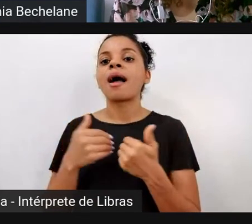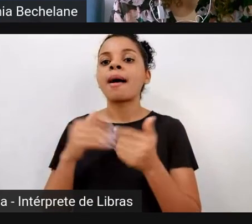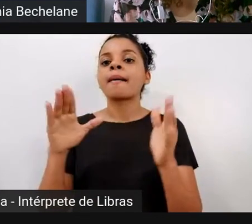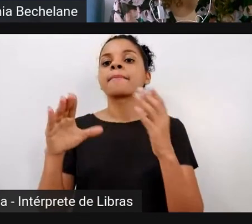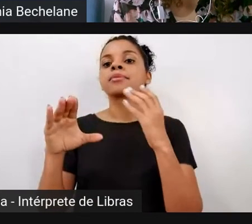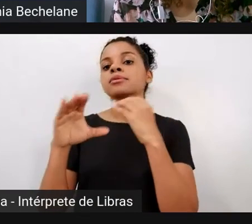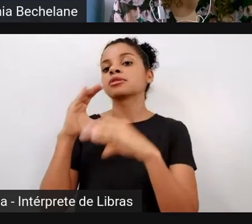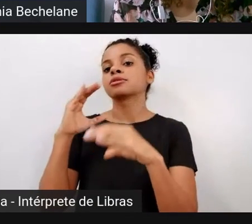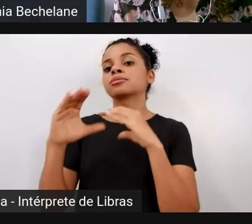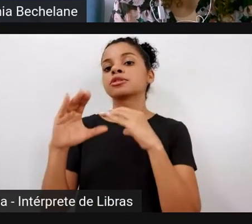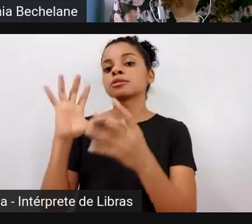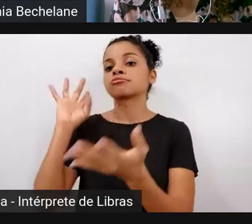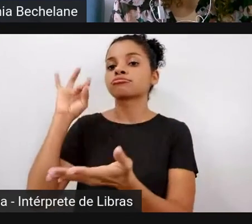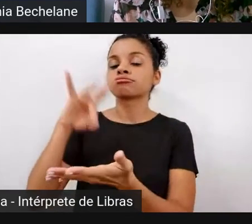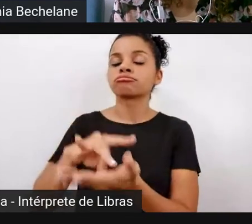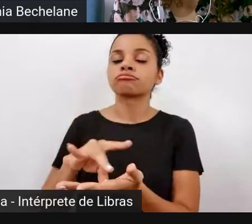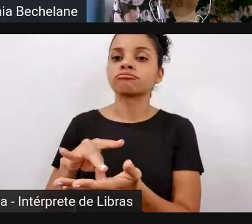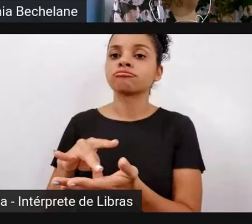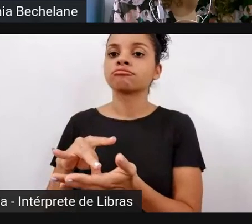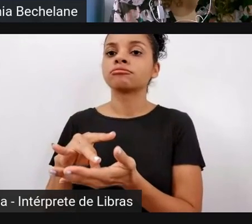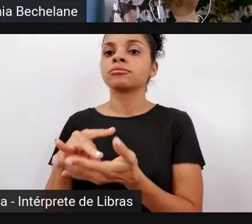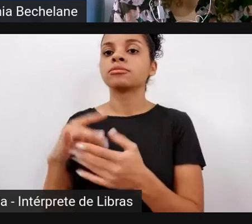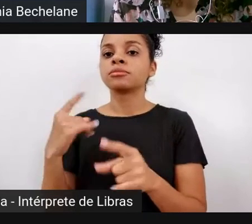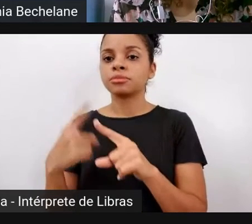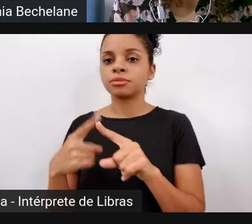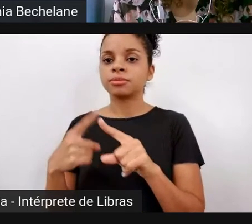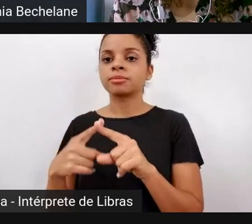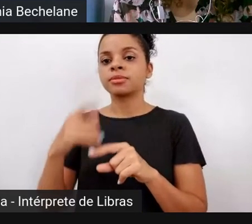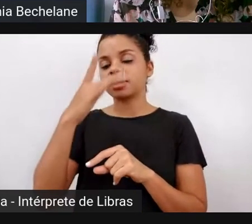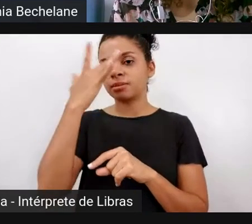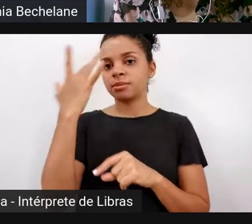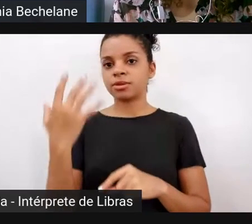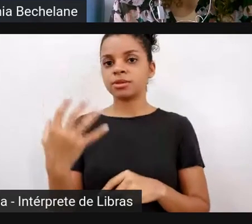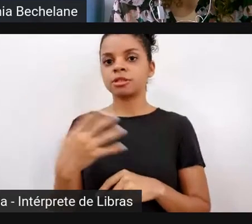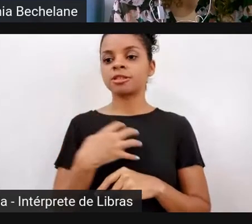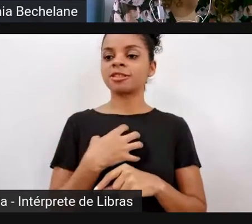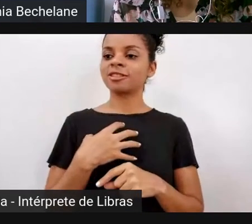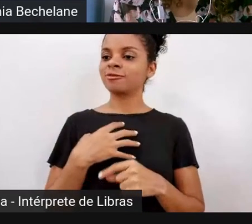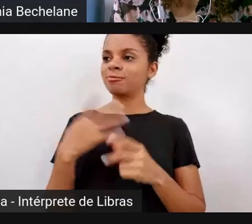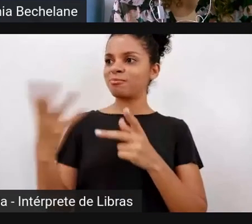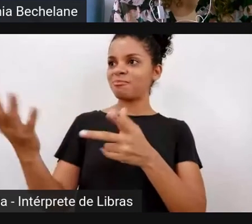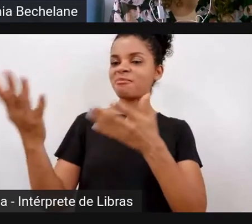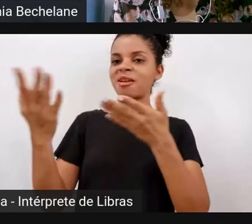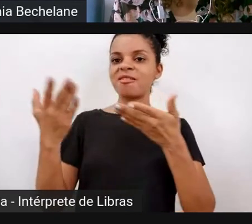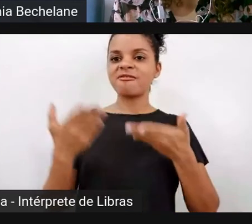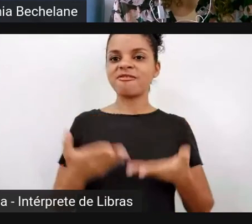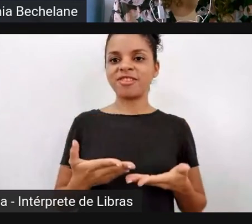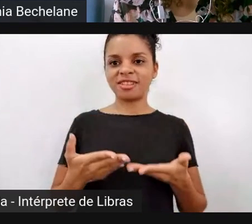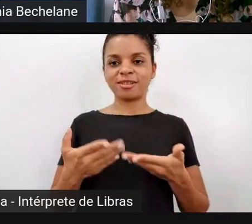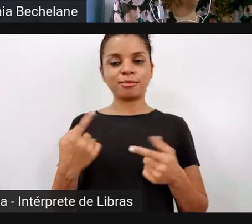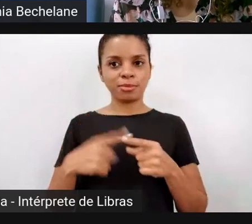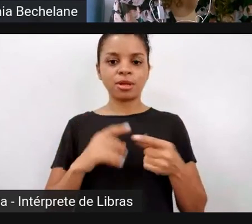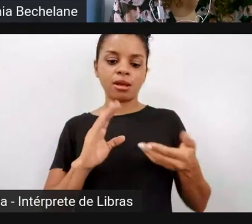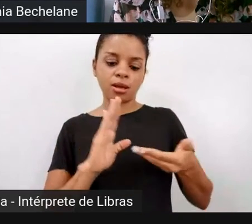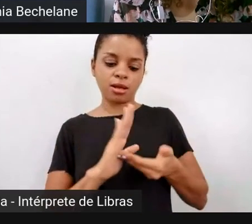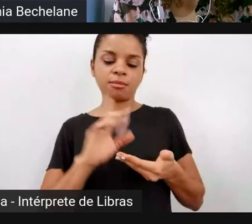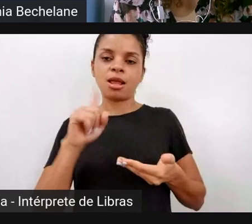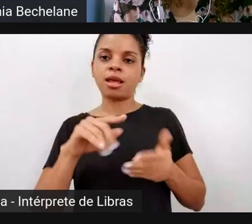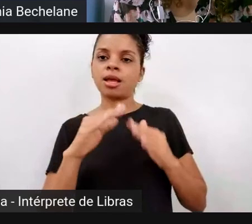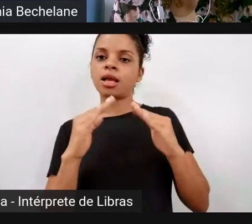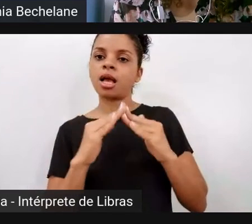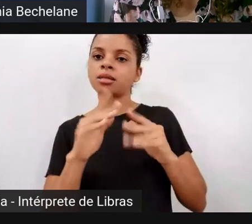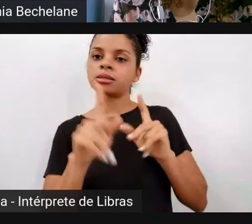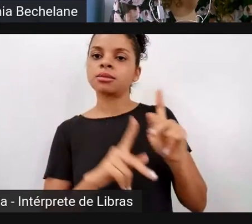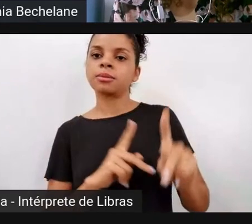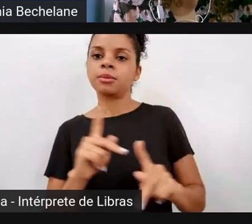comentou. A partir do momento em que as pessoas se sentem um pouco mais bem-vindas, nessa que deveria ser a casa do povo, elas se sentem também